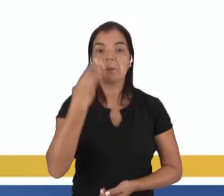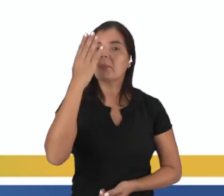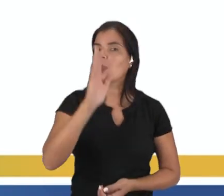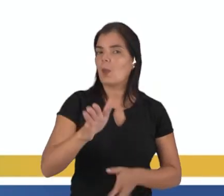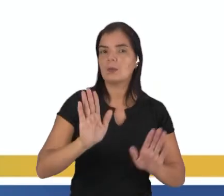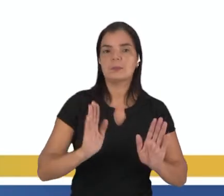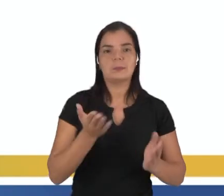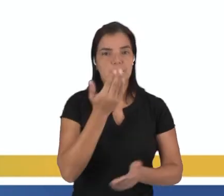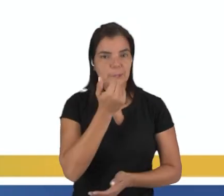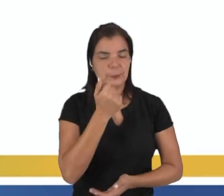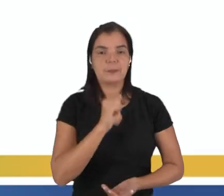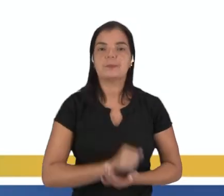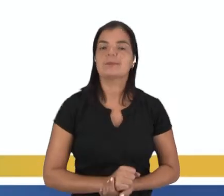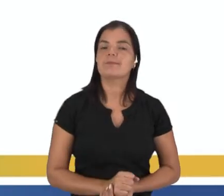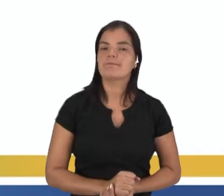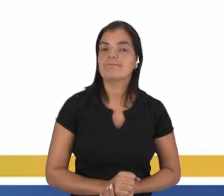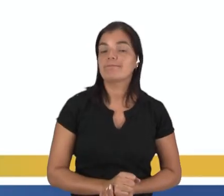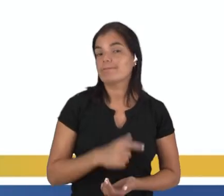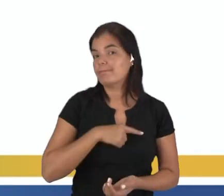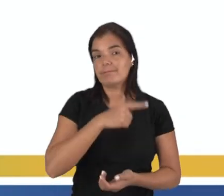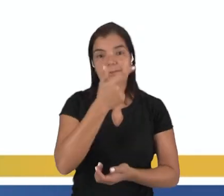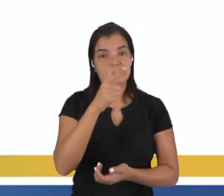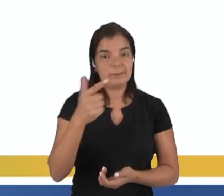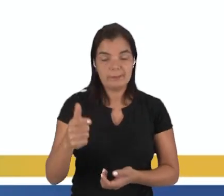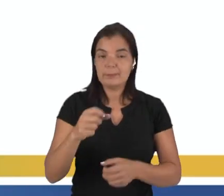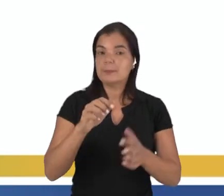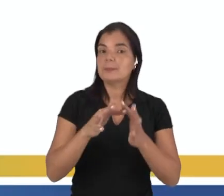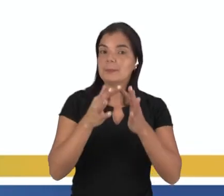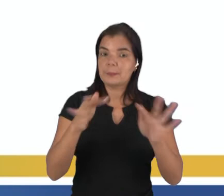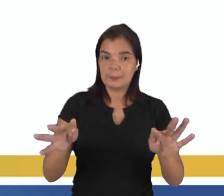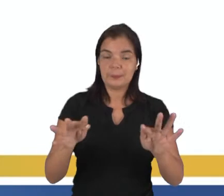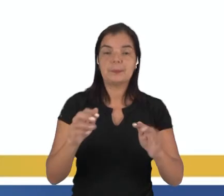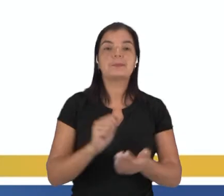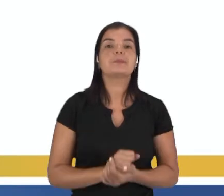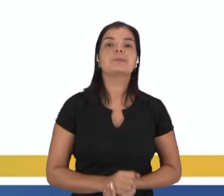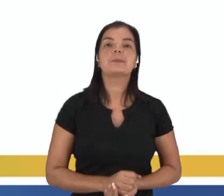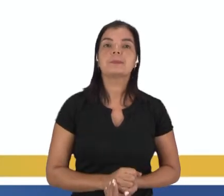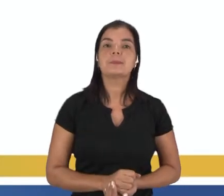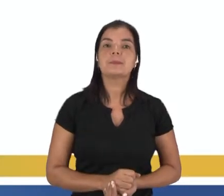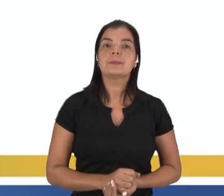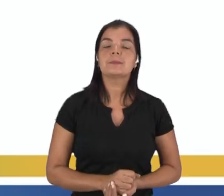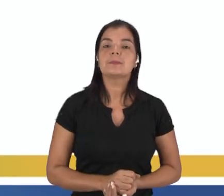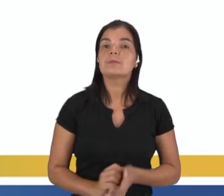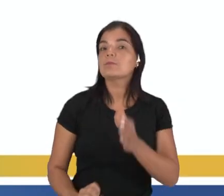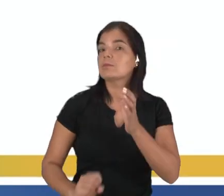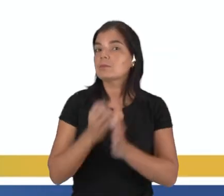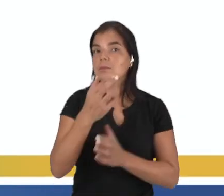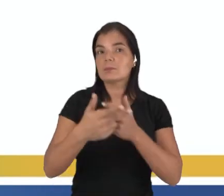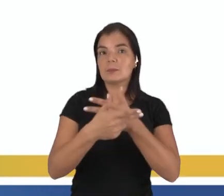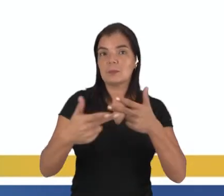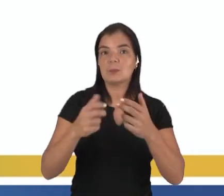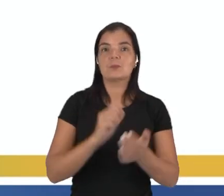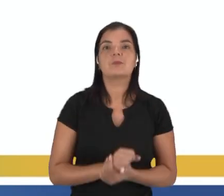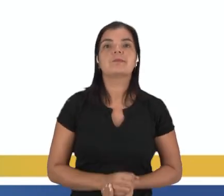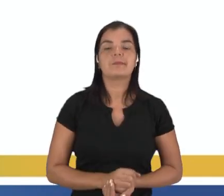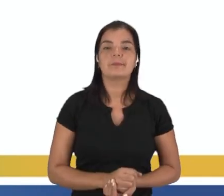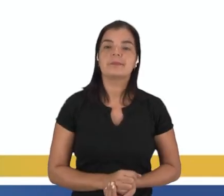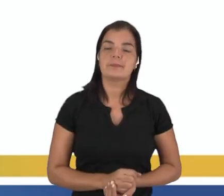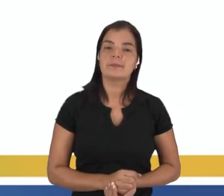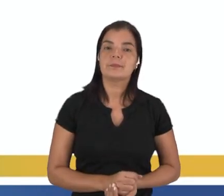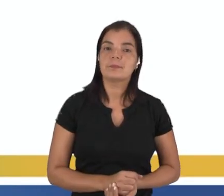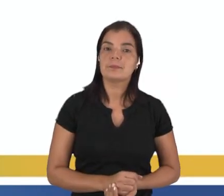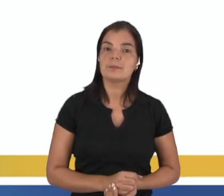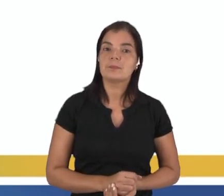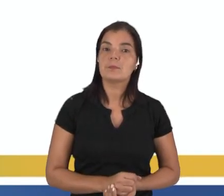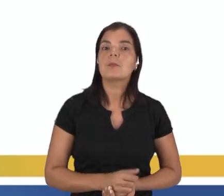comi. Também não é tido como oração com sujeito, tá? E também quando ocorre